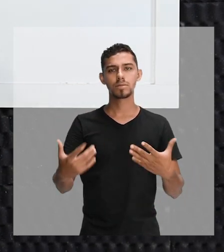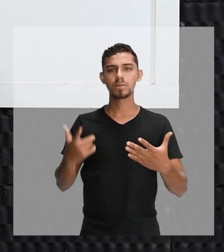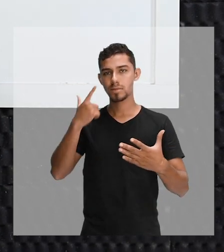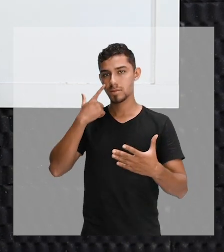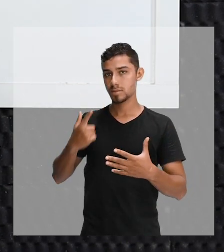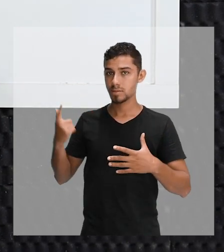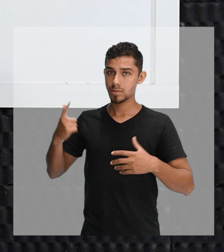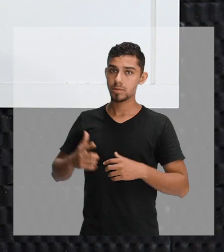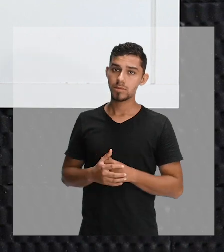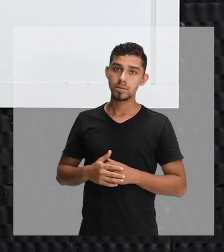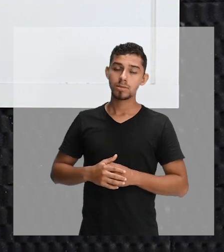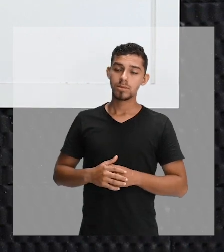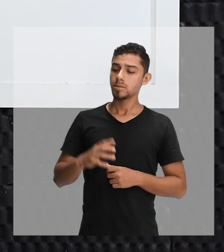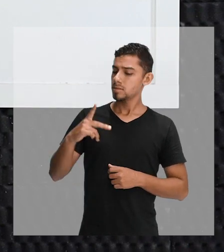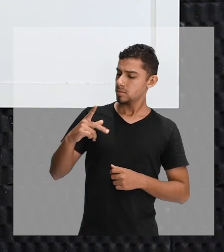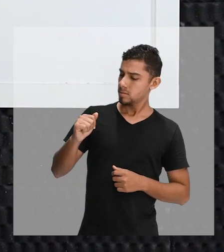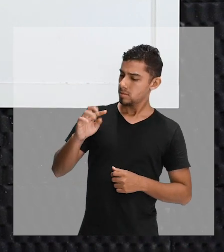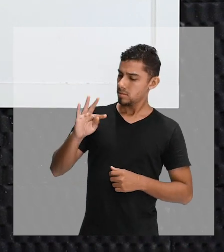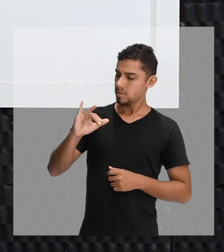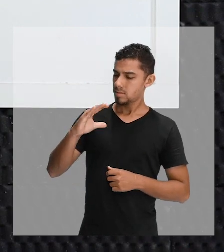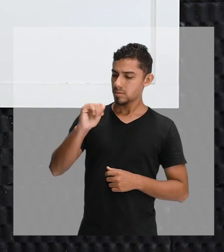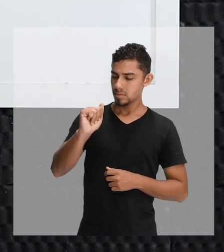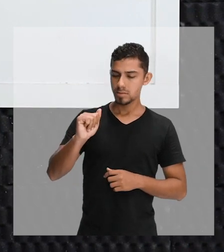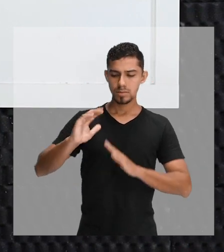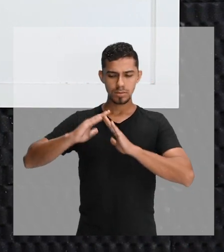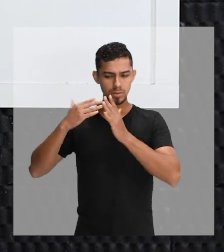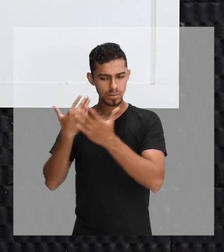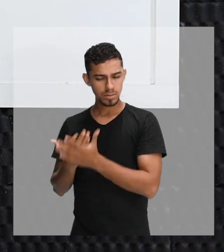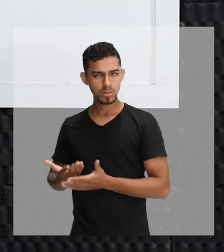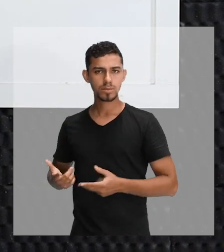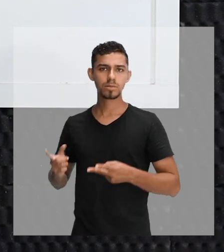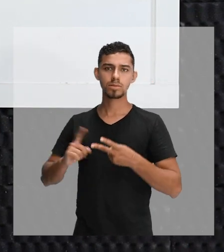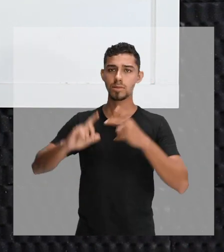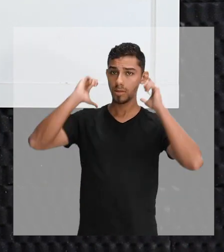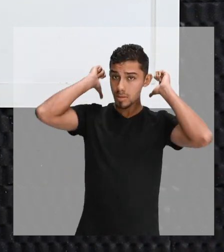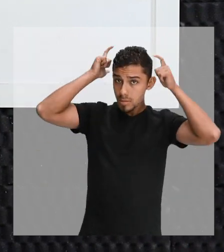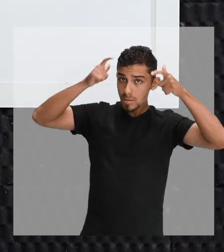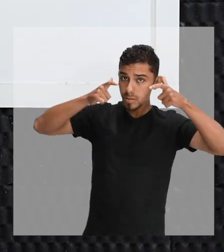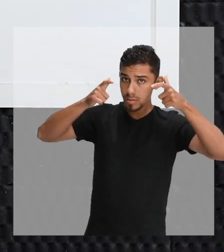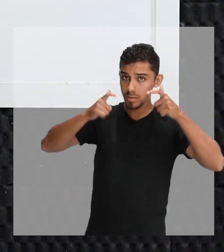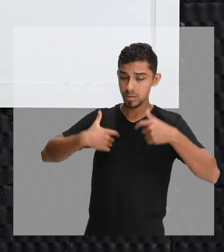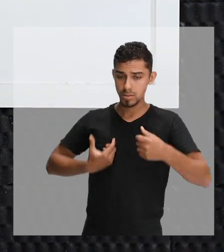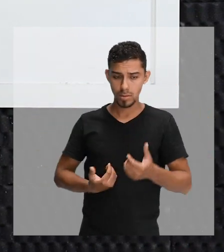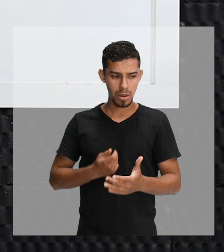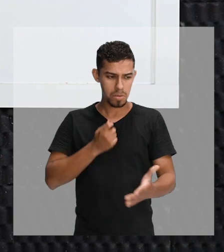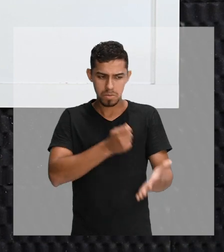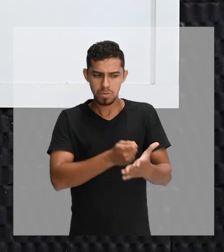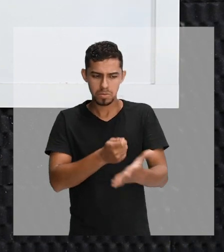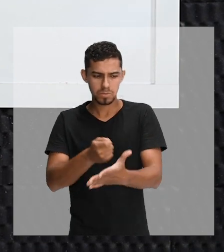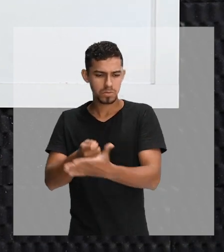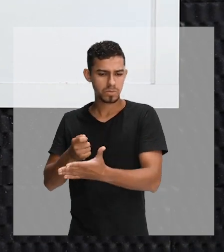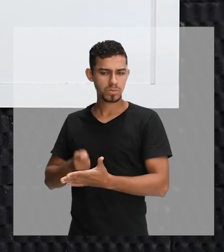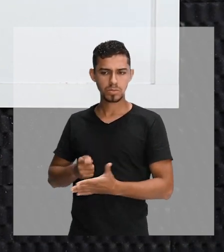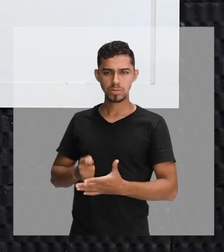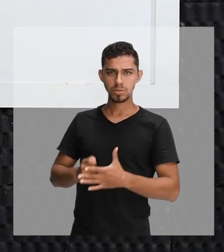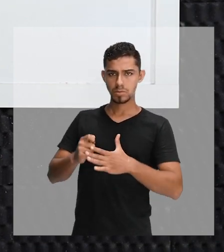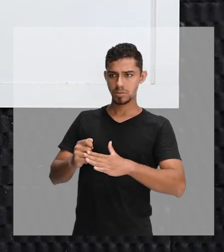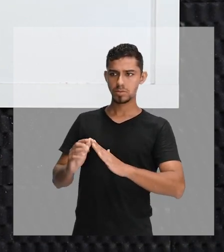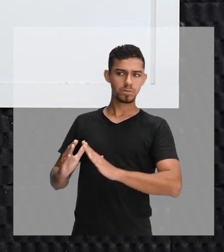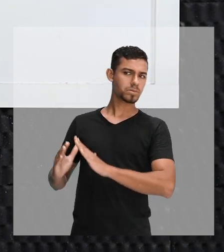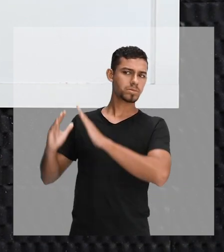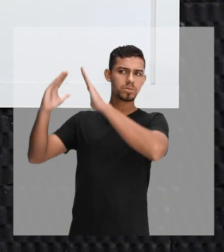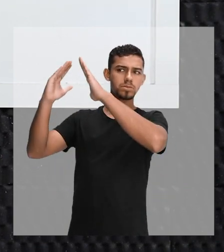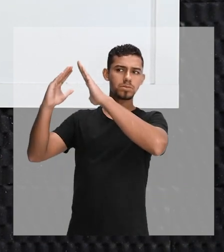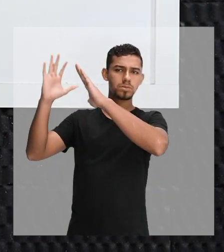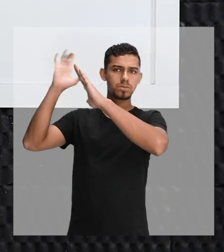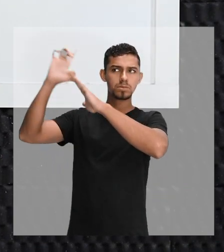temos lá, por exemplo, patrística escolástica. Nós temos o rei prestando contas, necessariamente, à autoridade máxima, que é a